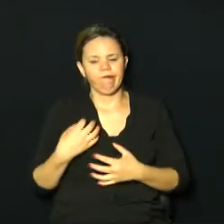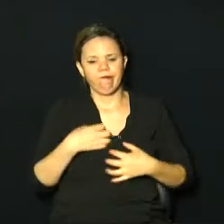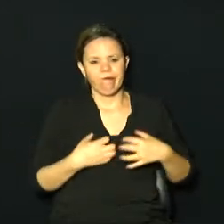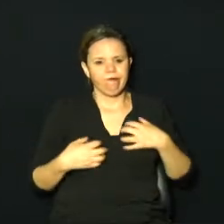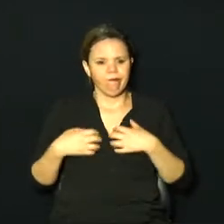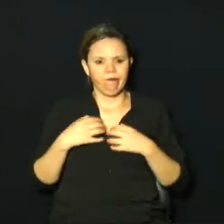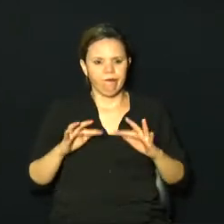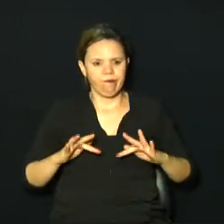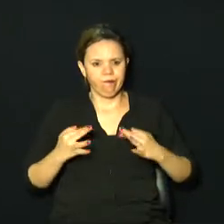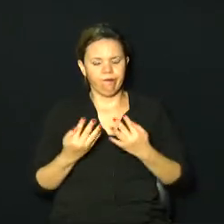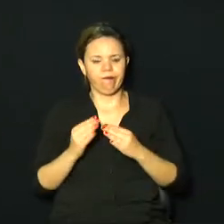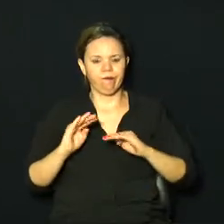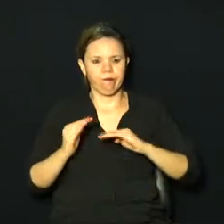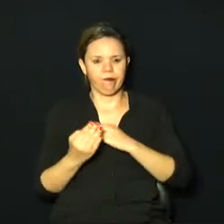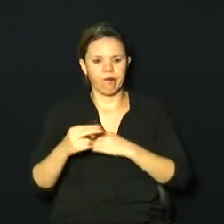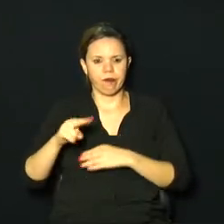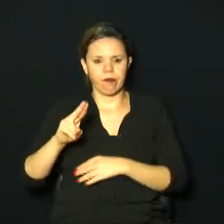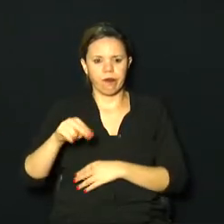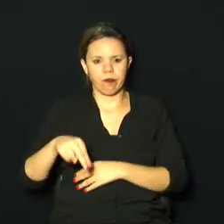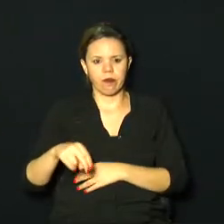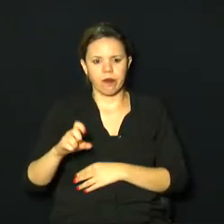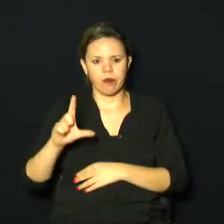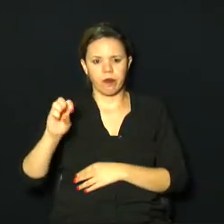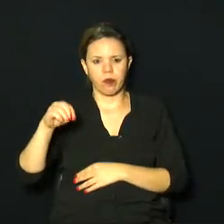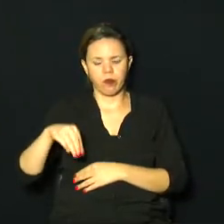Nelson Mandela. Falo aqui